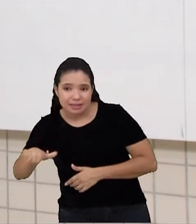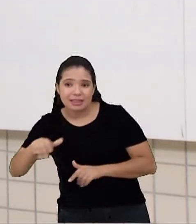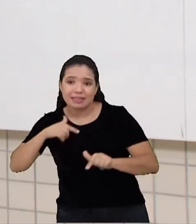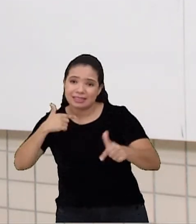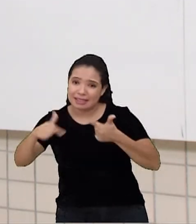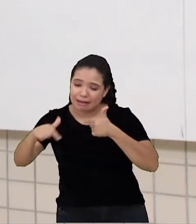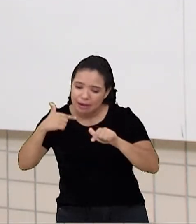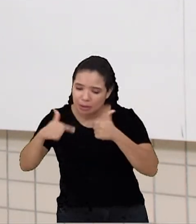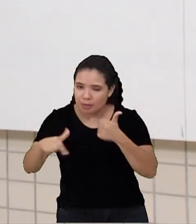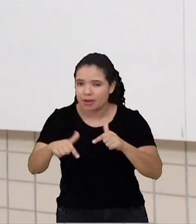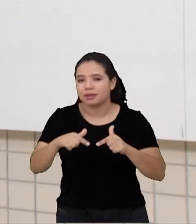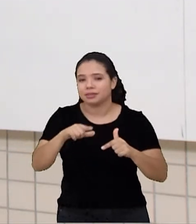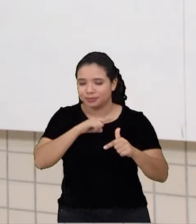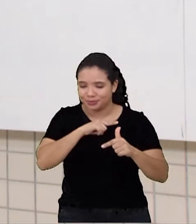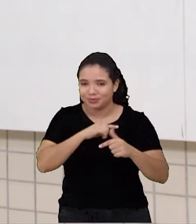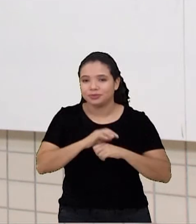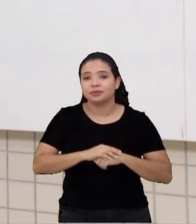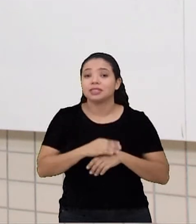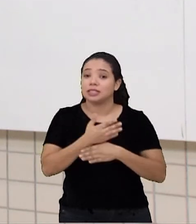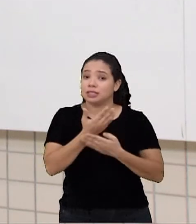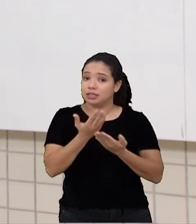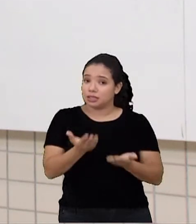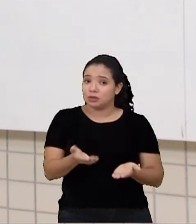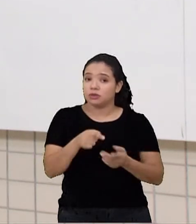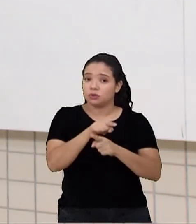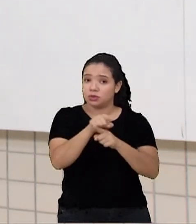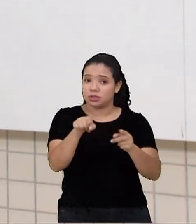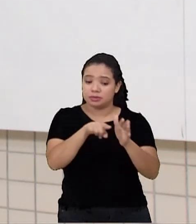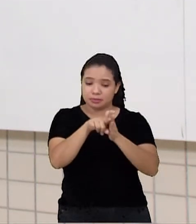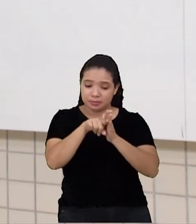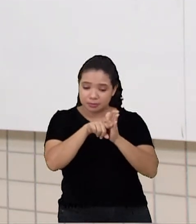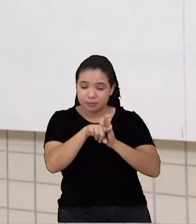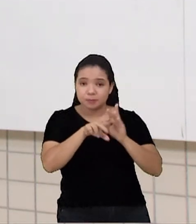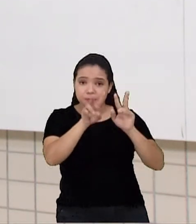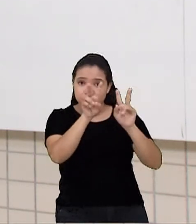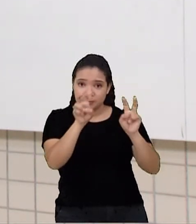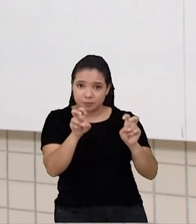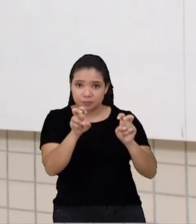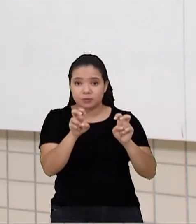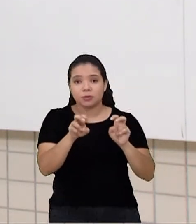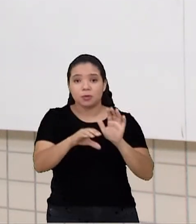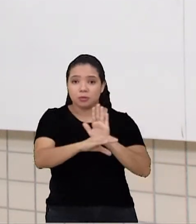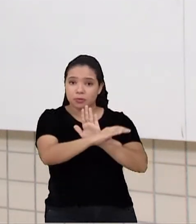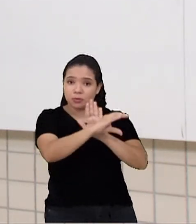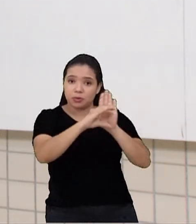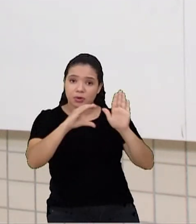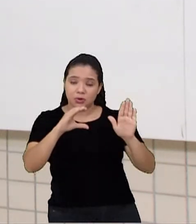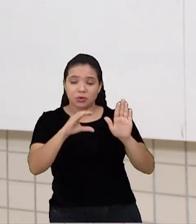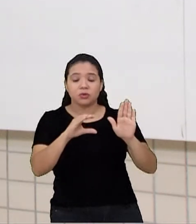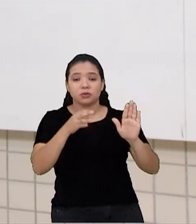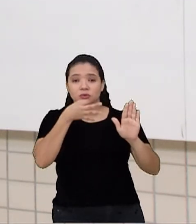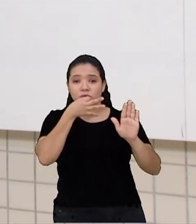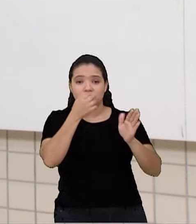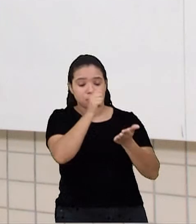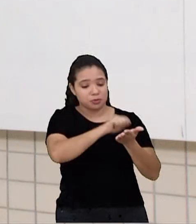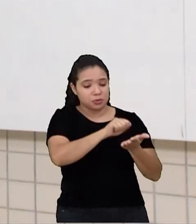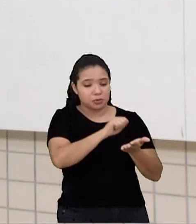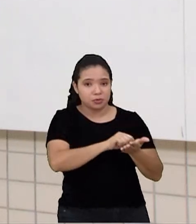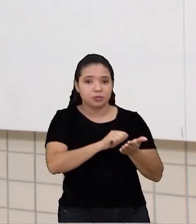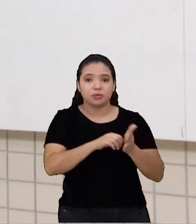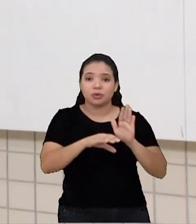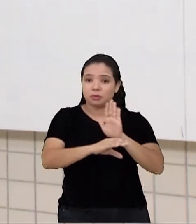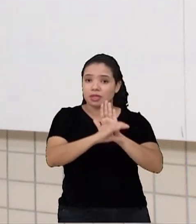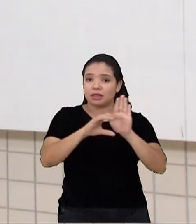tema e vai desenvolver aí o seu parágrafo. Então, vai ser um parágrafo